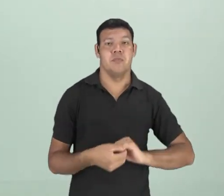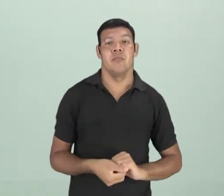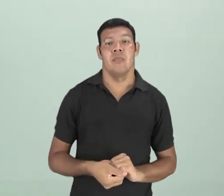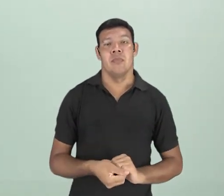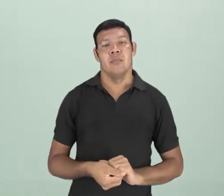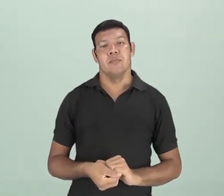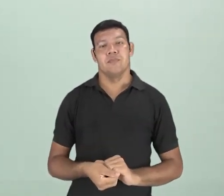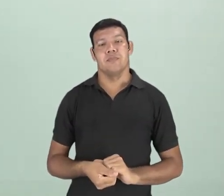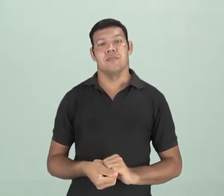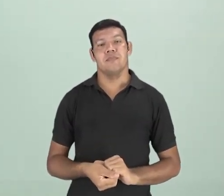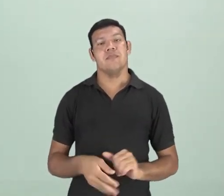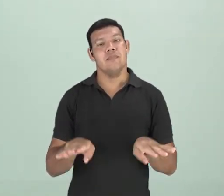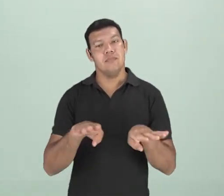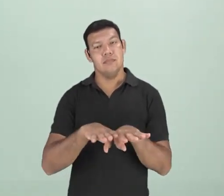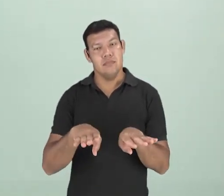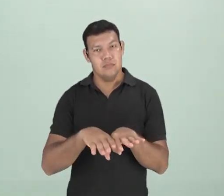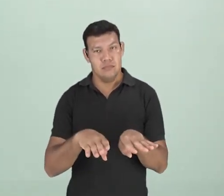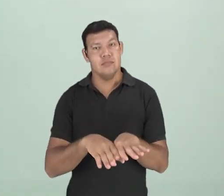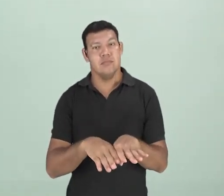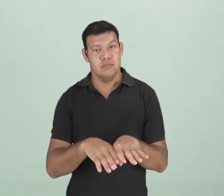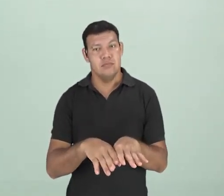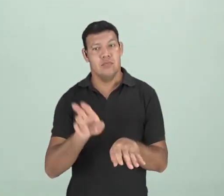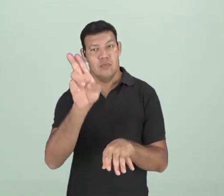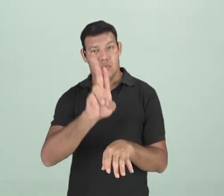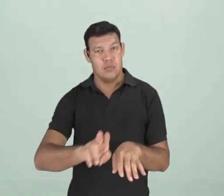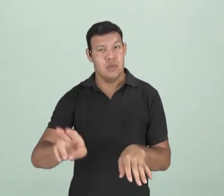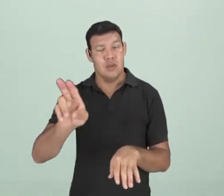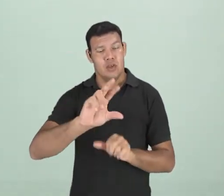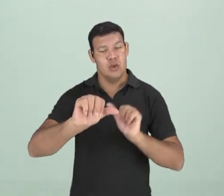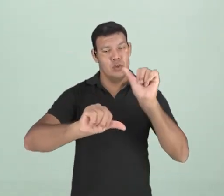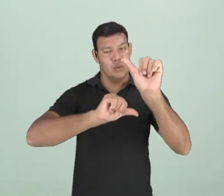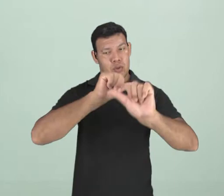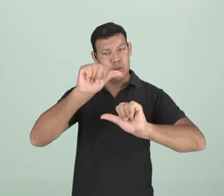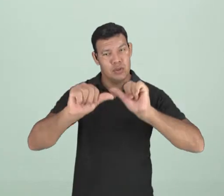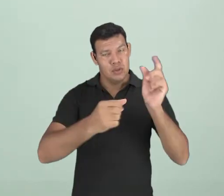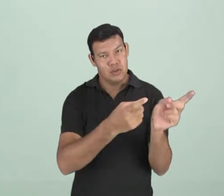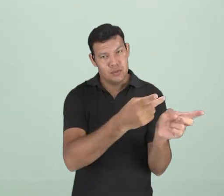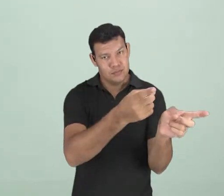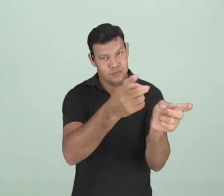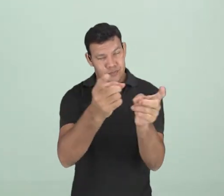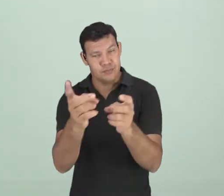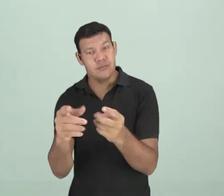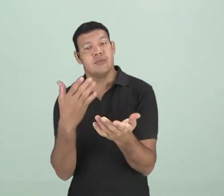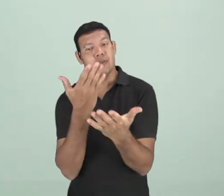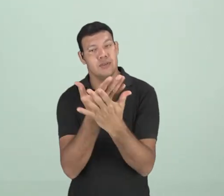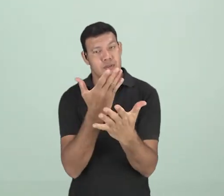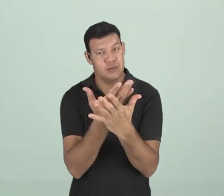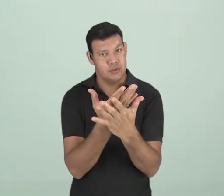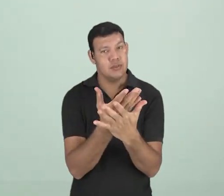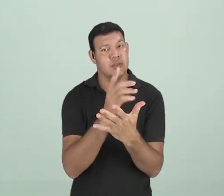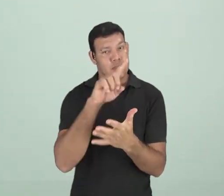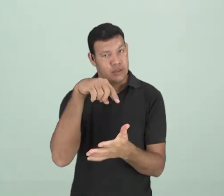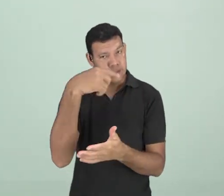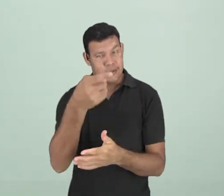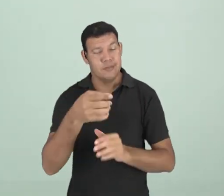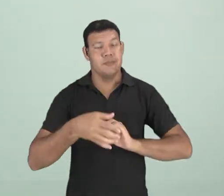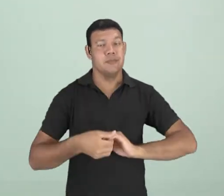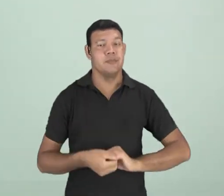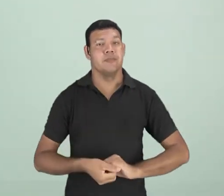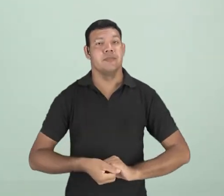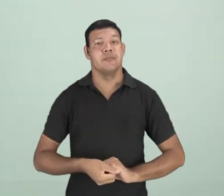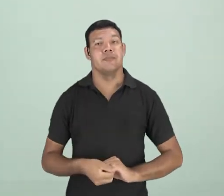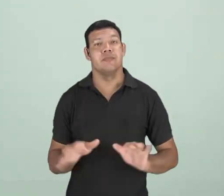Inclusive, através de uma das práticas de trocas e de comércio que a gente vai estudar daqui a pouquinho, logo em